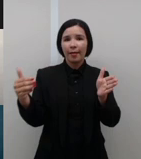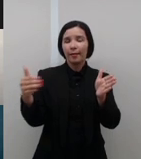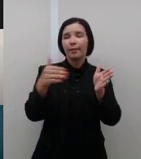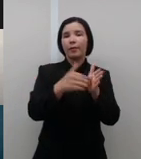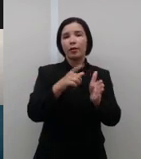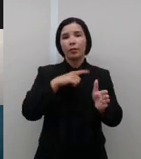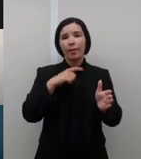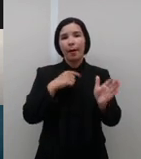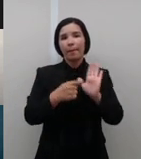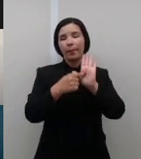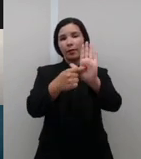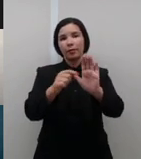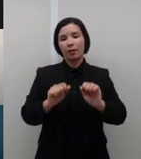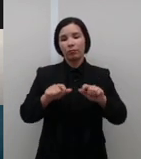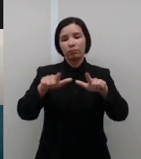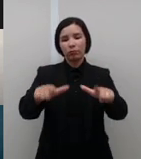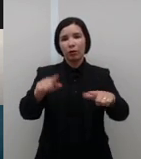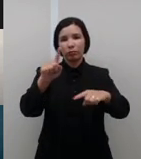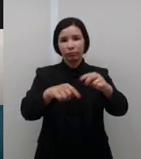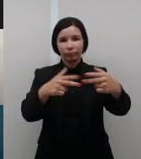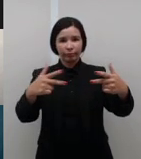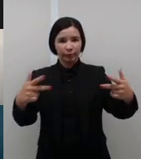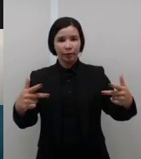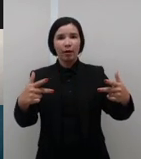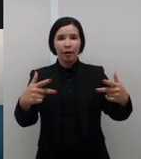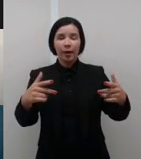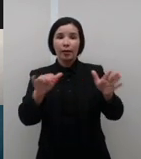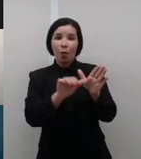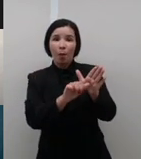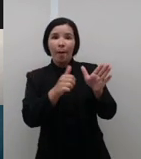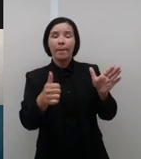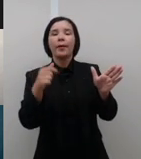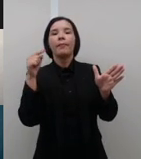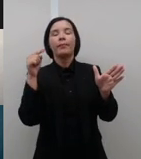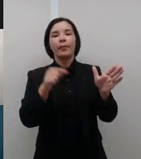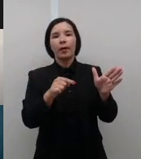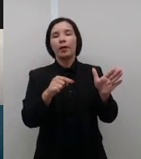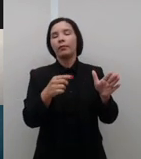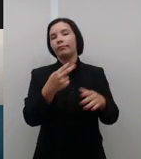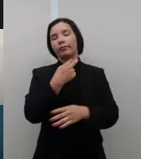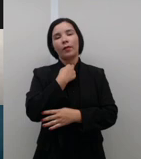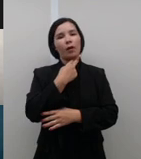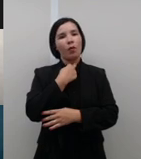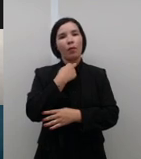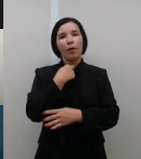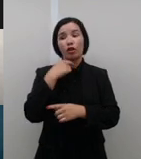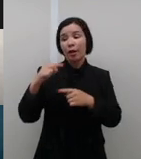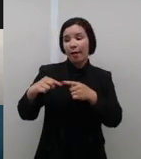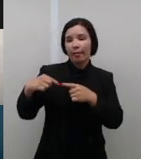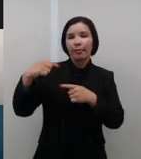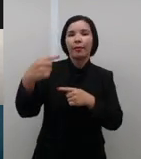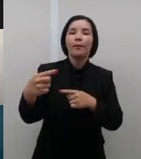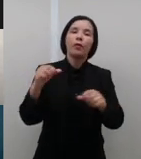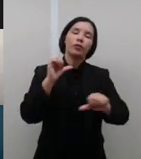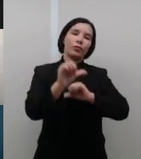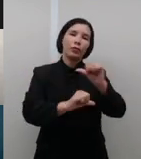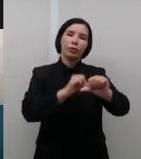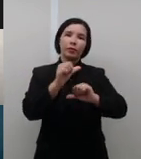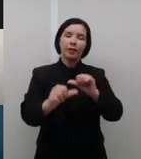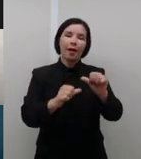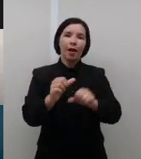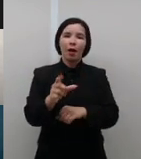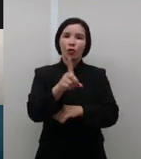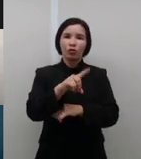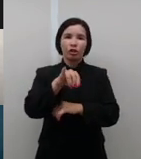uma vez promovida uma primeira delimitação, não pode posteriormente alterar a data, a pretexto de observância